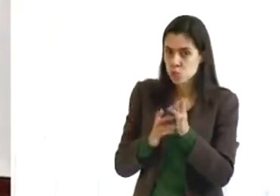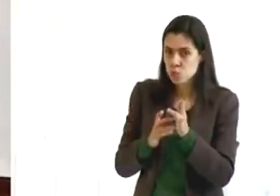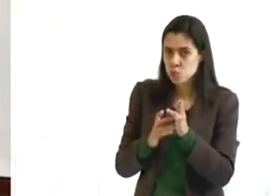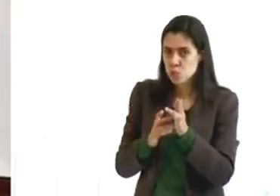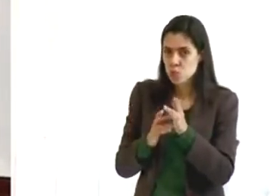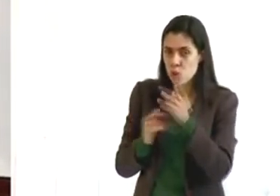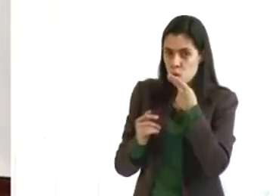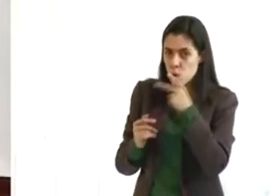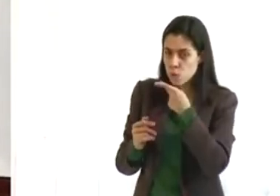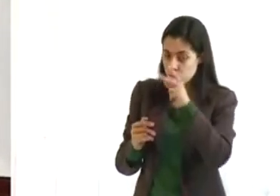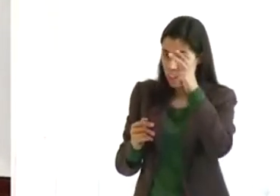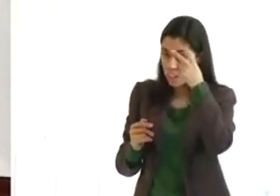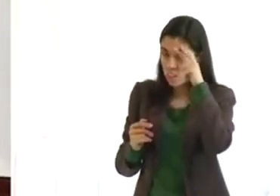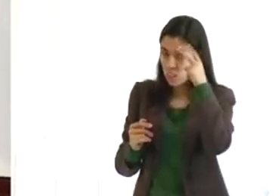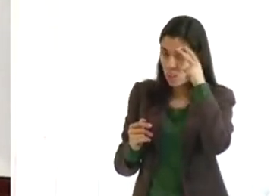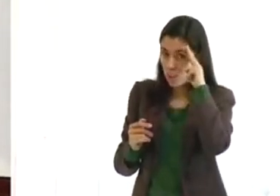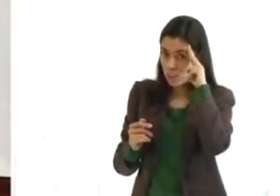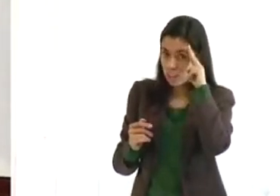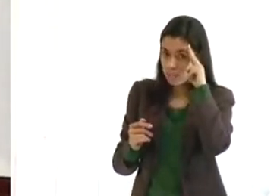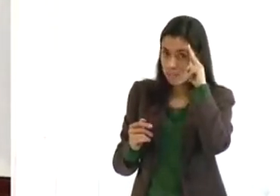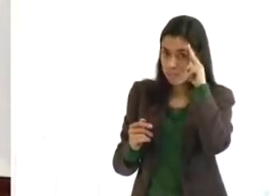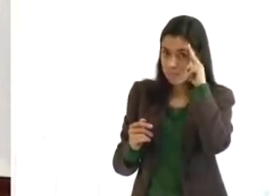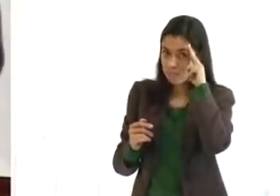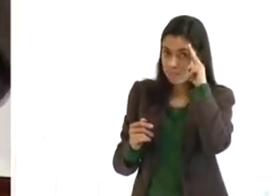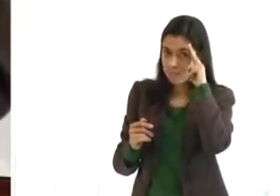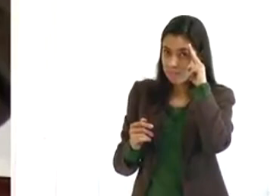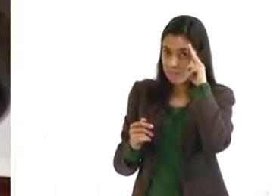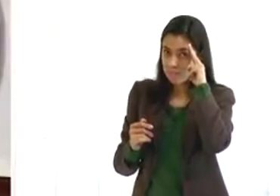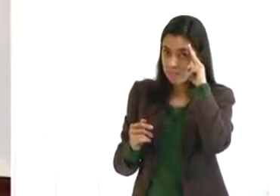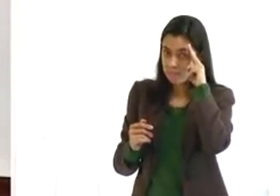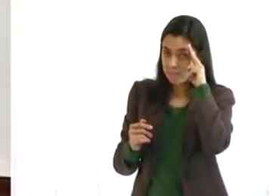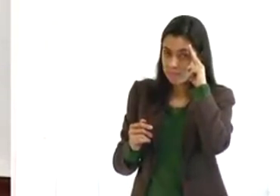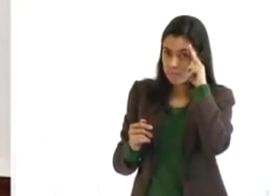pródigo, há uma coisa linda que acontece no final das 3 parábolas.